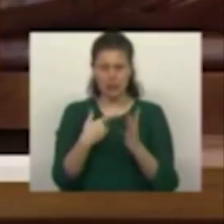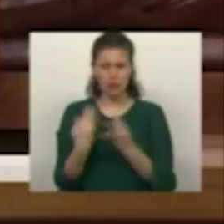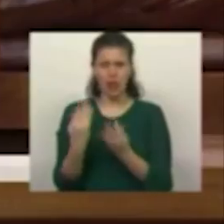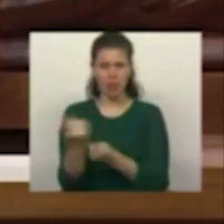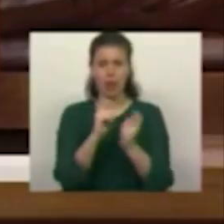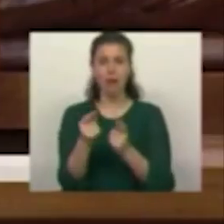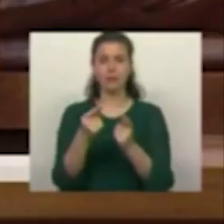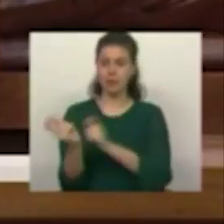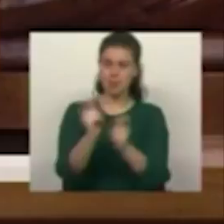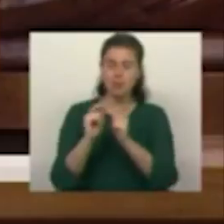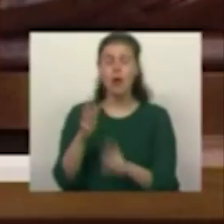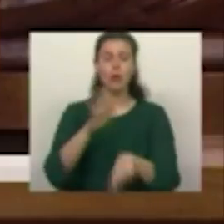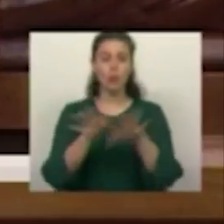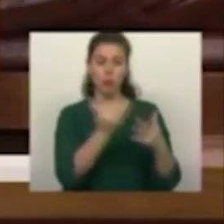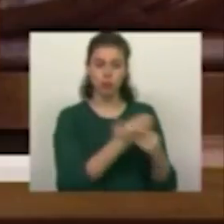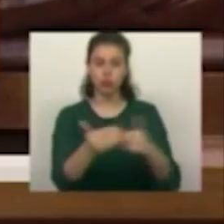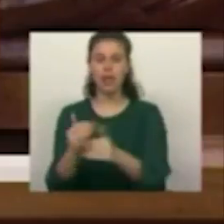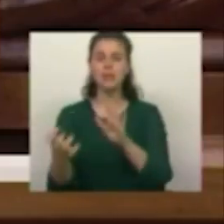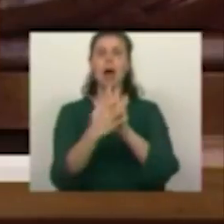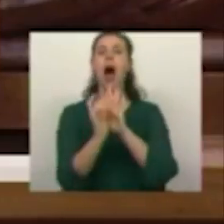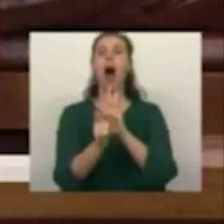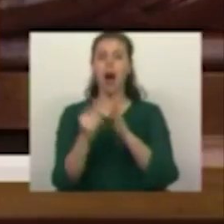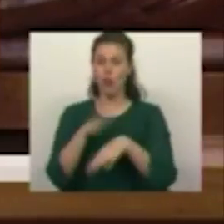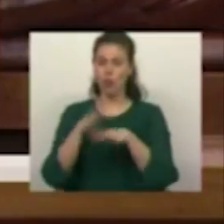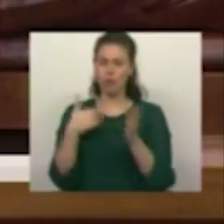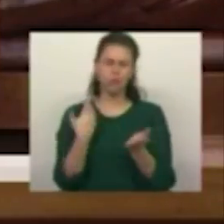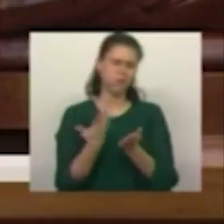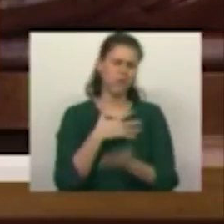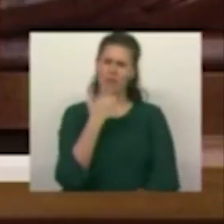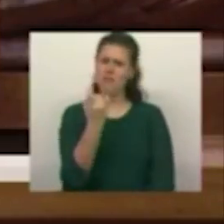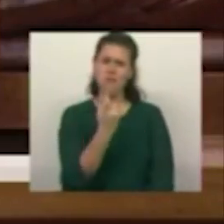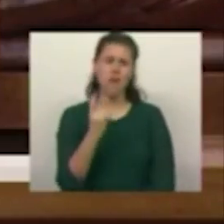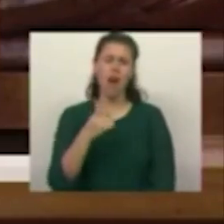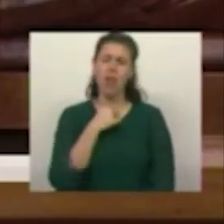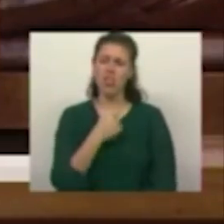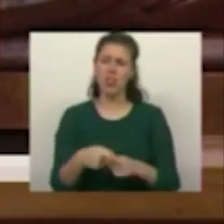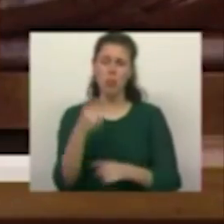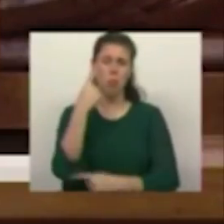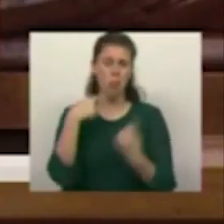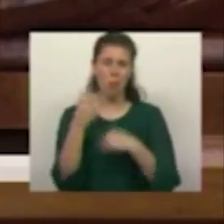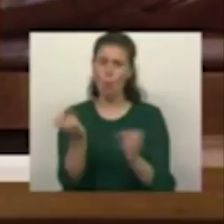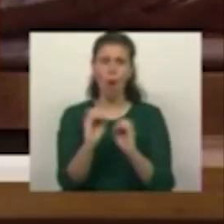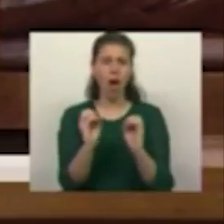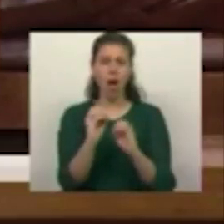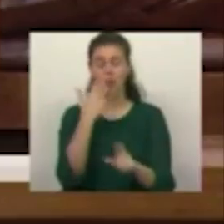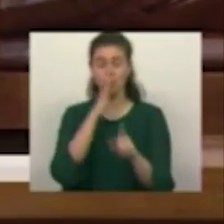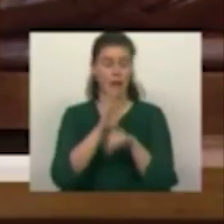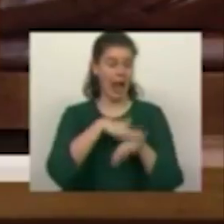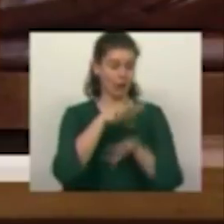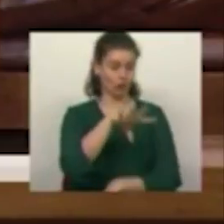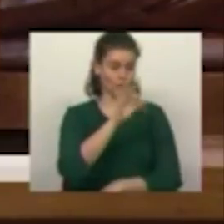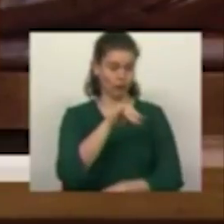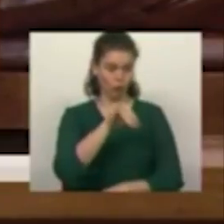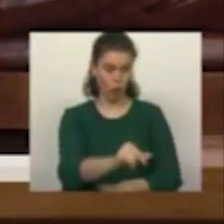da democracia. Um debate sobre um processo que fica marcado pela mais completa ausência do interesse público. Desde logo porque quem escolheu